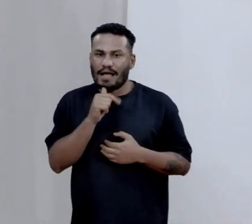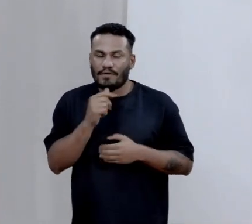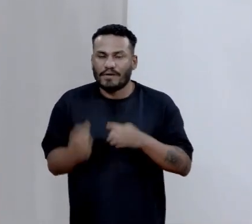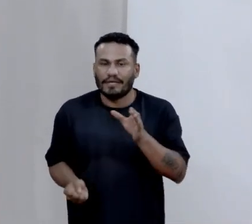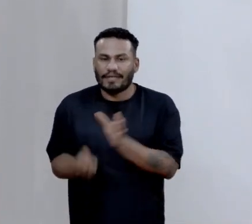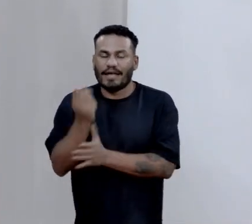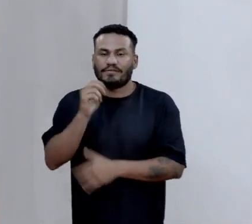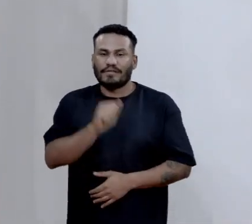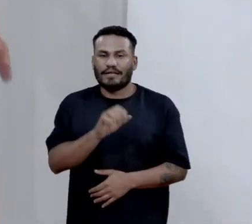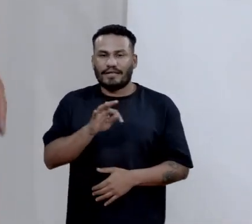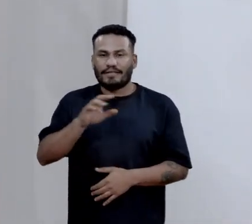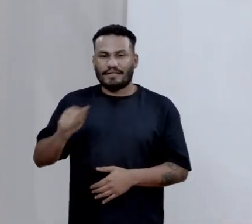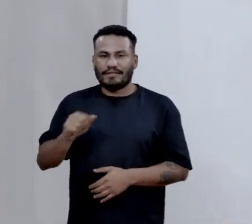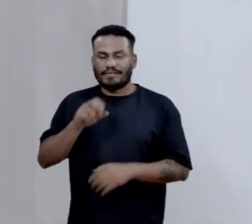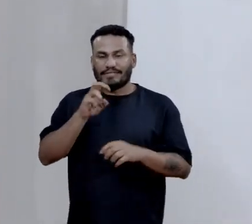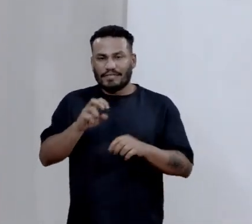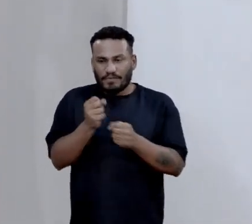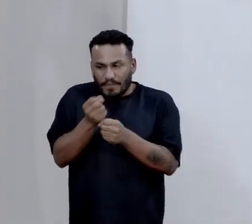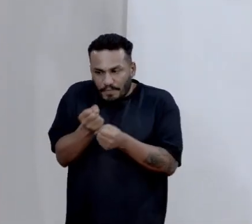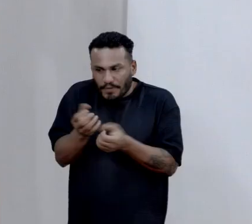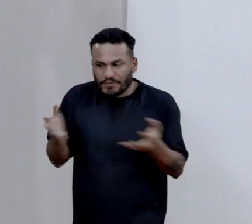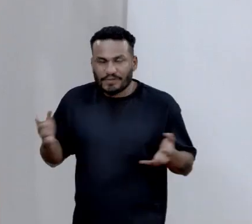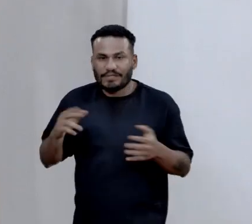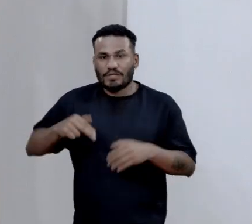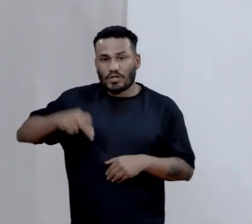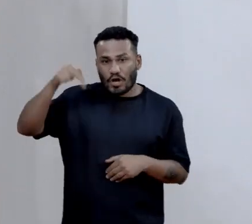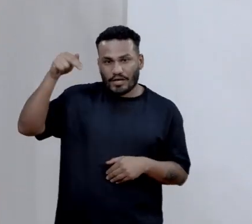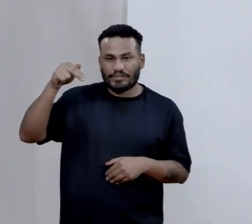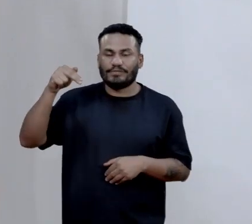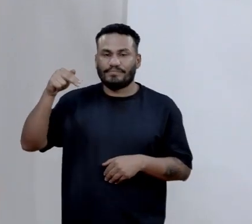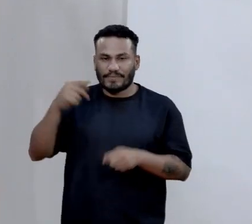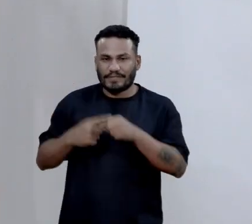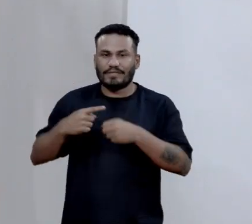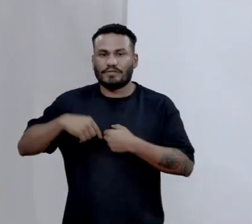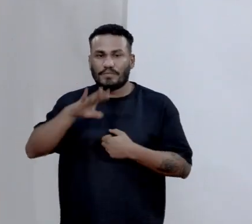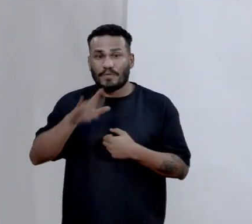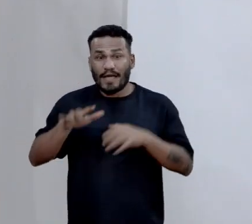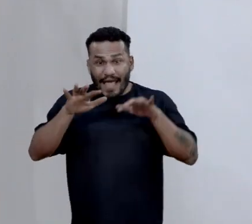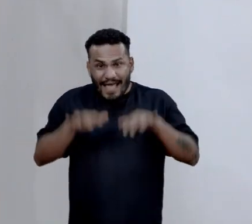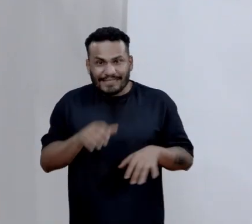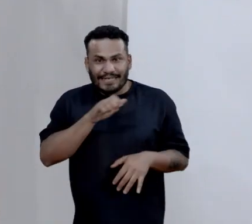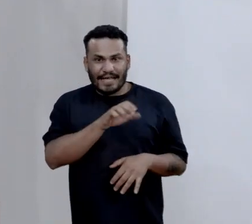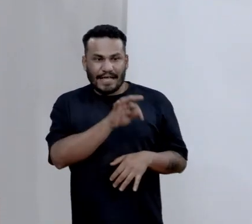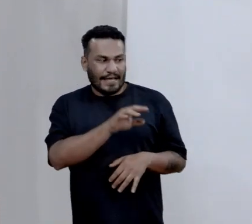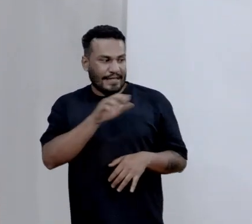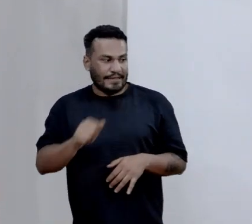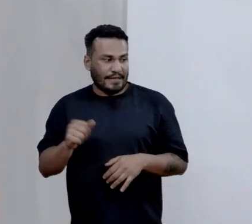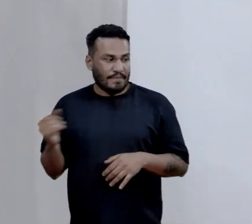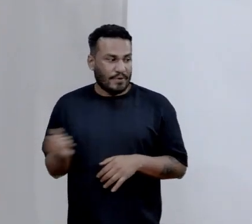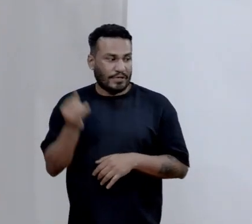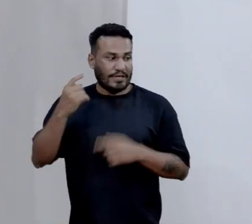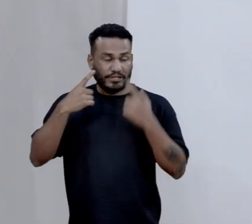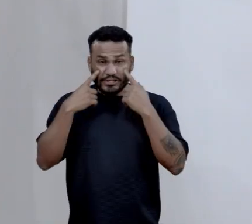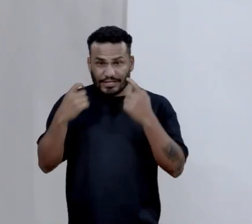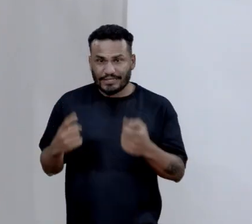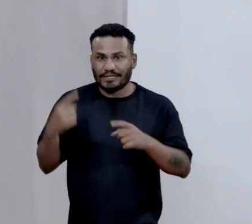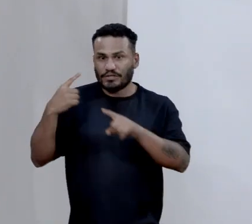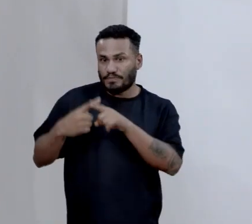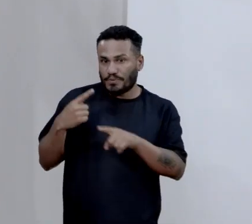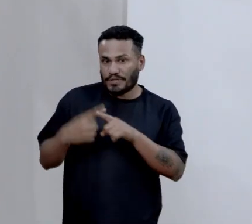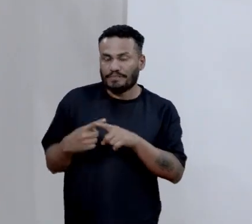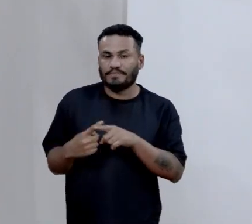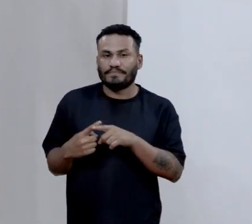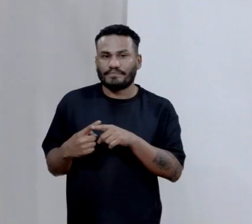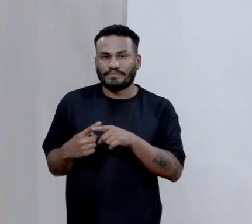produzidas pela ETA 5 para abastecer a região norte do nosso município. Essa é uma ETA importante, interessante, porque vai